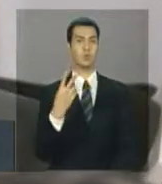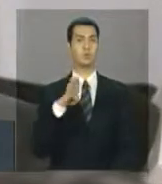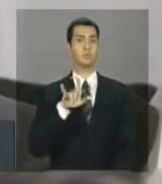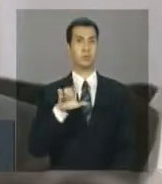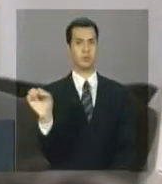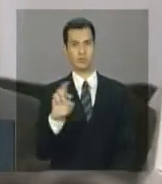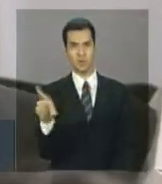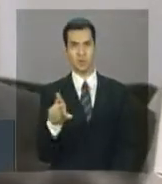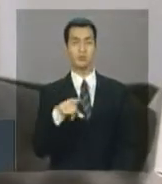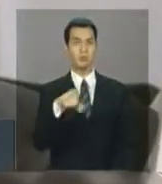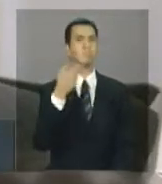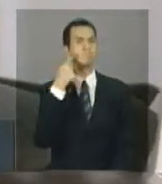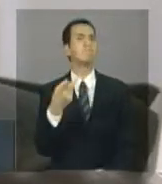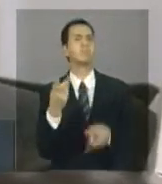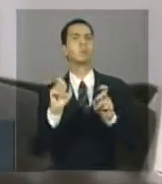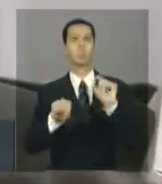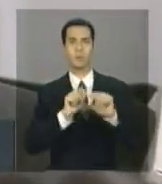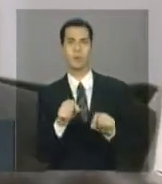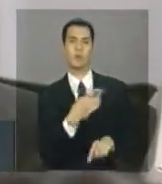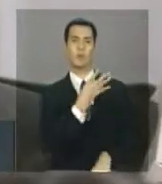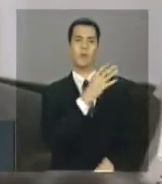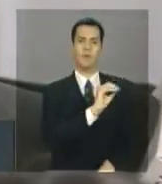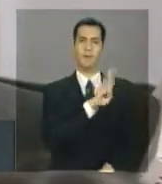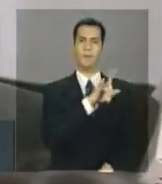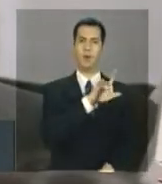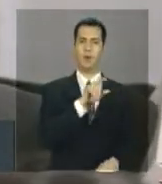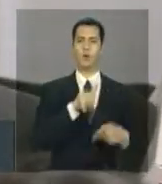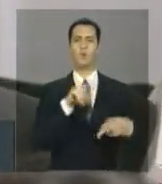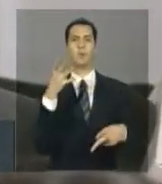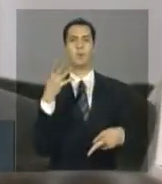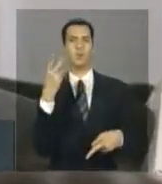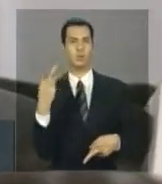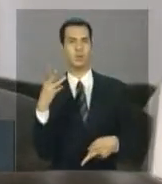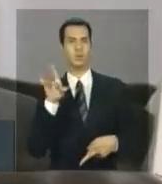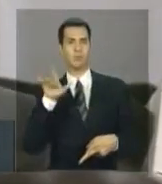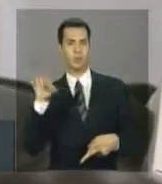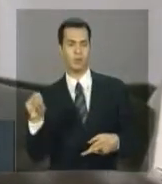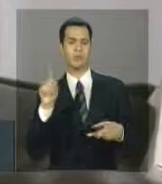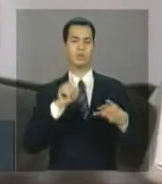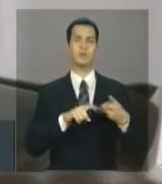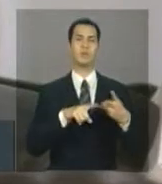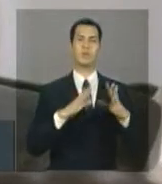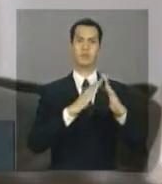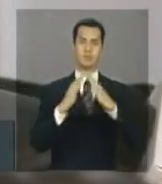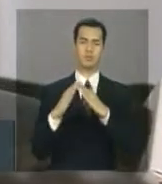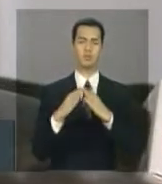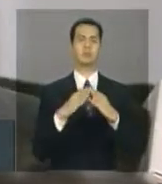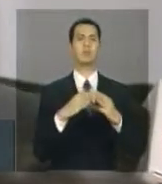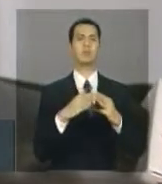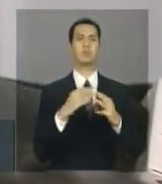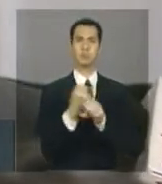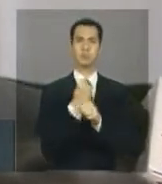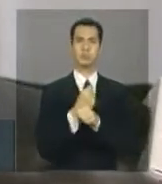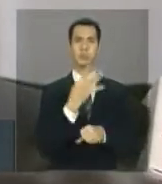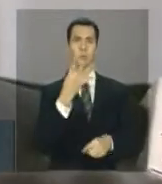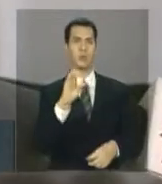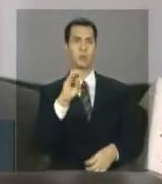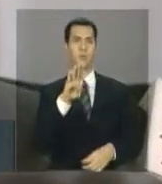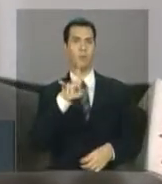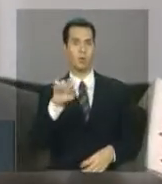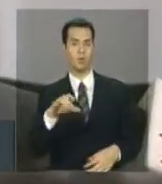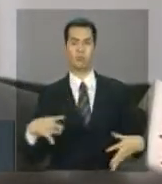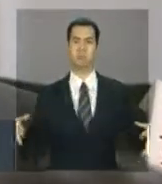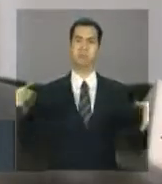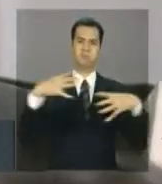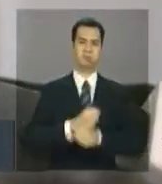mais 42, mais o recurso da Minha Casa Minha Vida, que vem da Caixa Econômica, são mais 40 bilhões. Então, nós temos